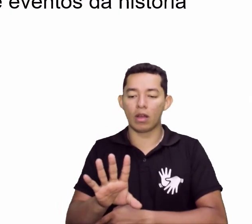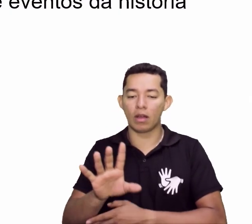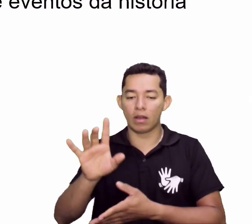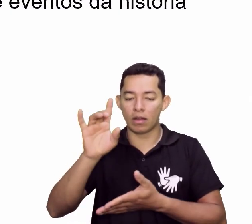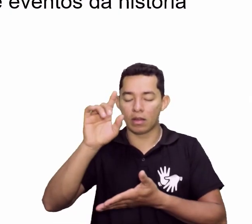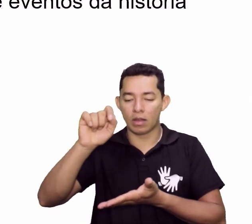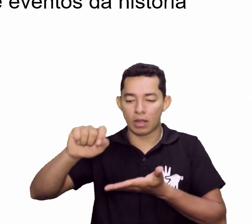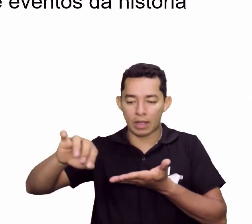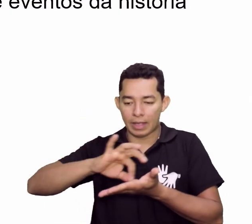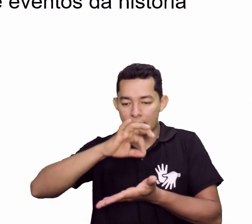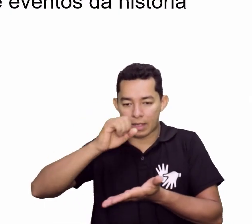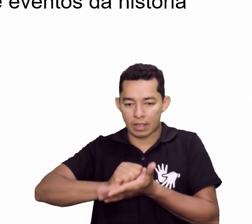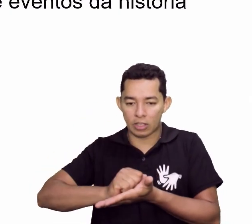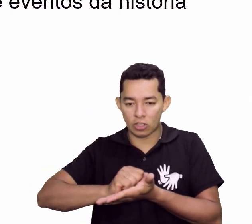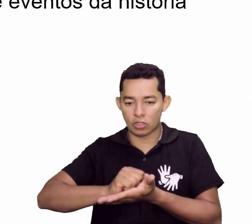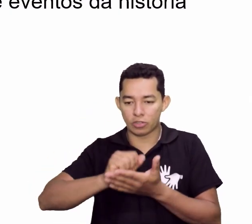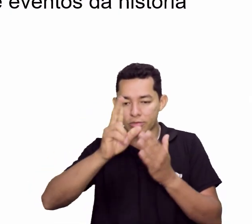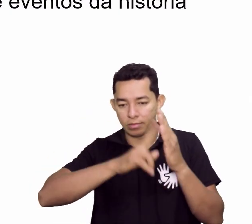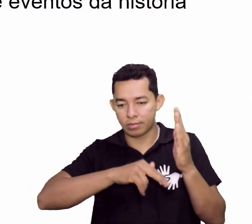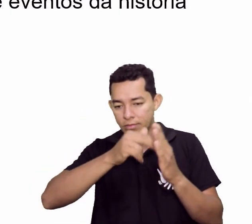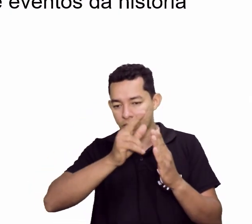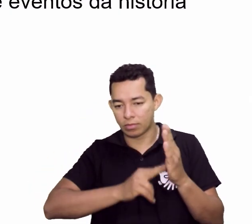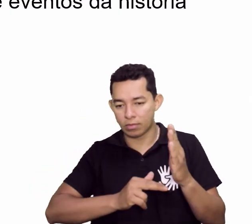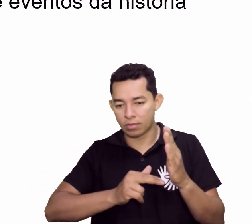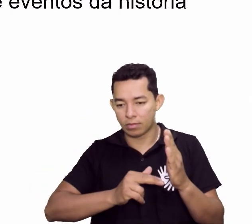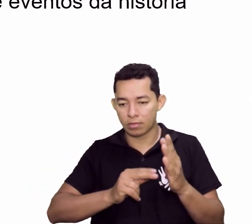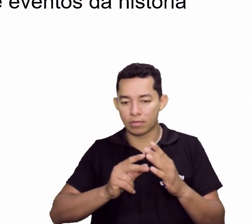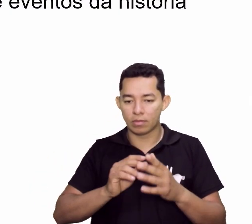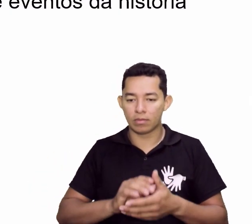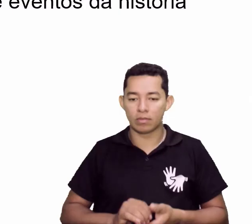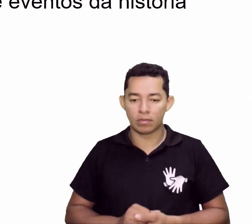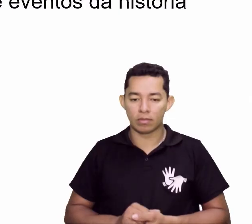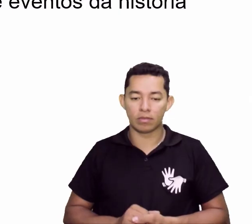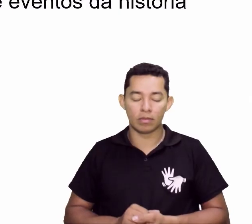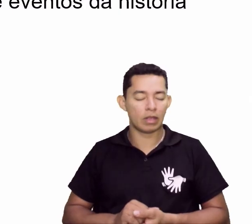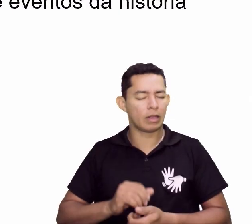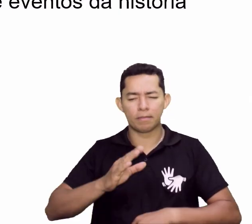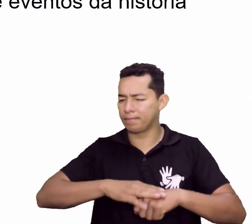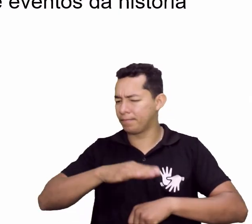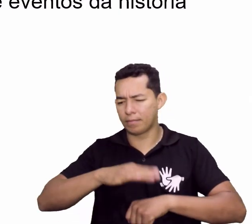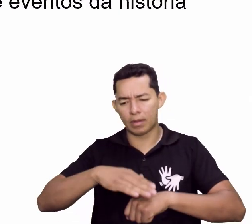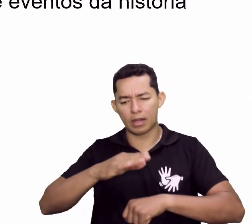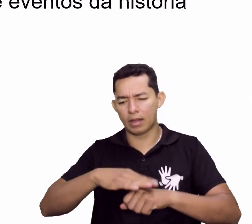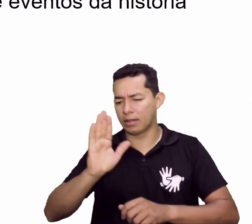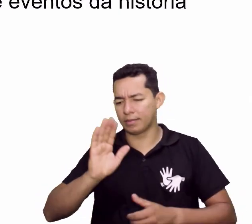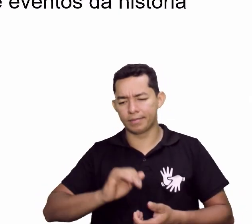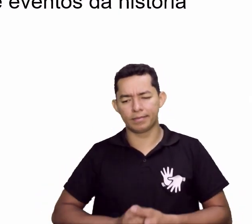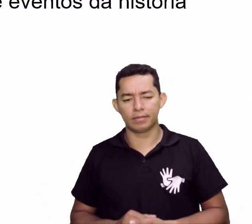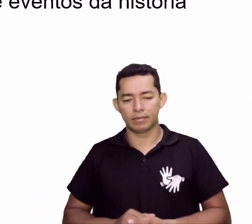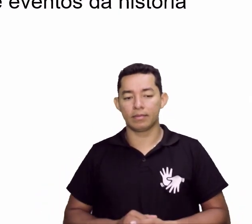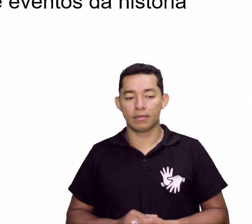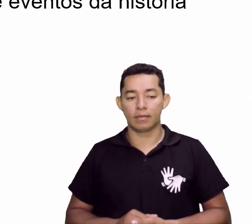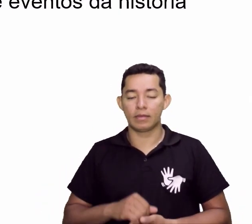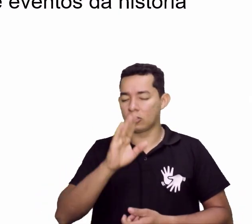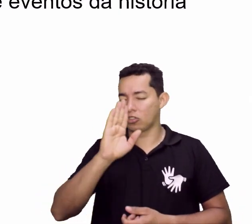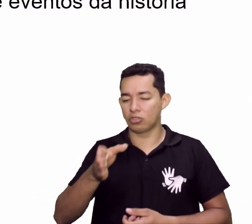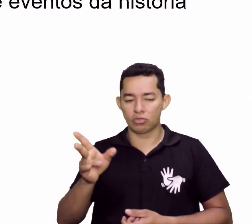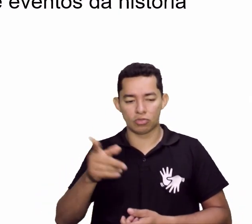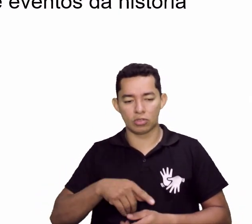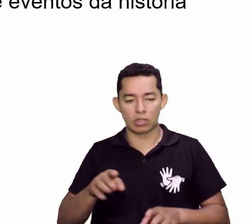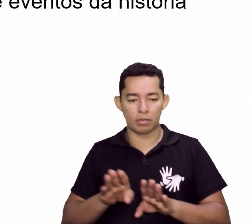ao registro pictórico. Não, não foi só isso, foi muito mais que isso. Então, por isso aí a gente